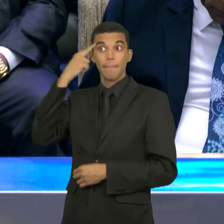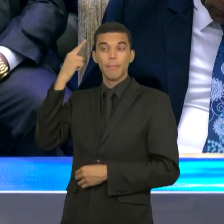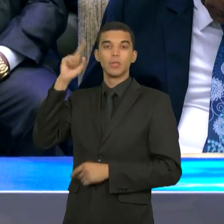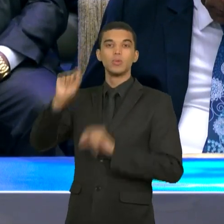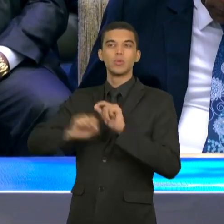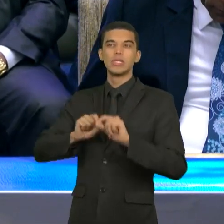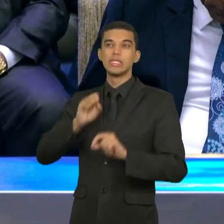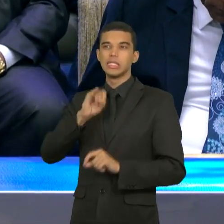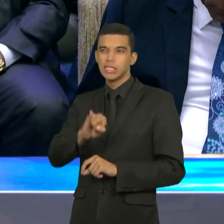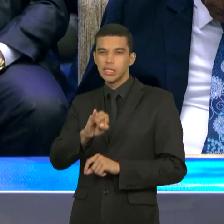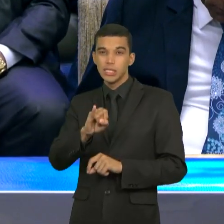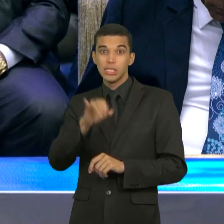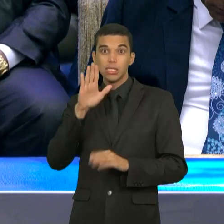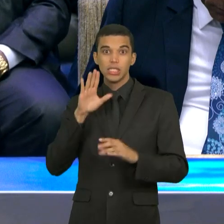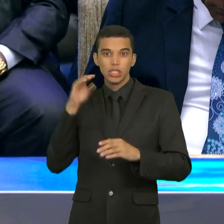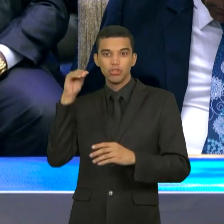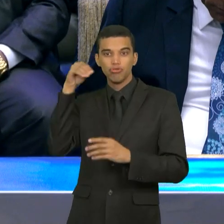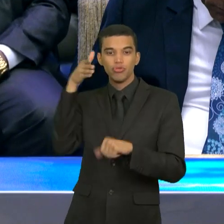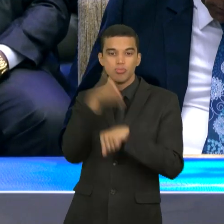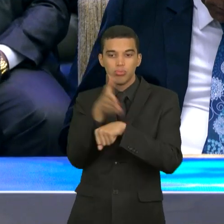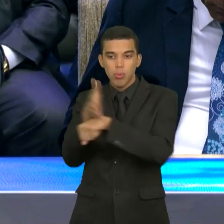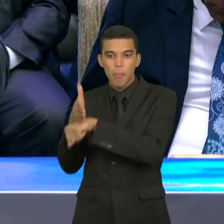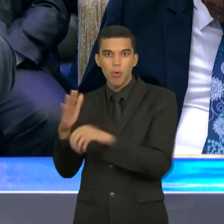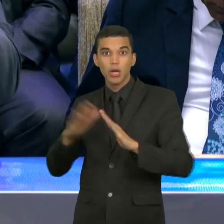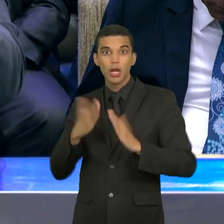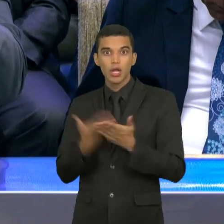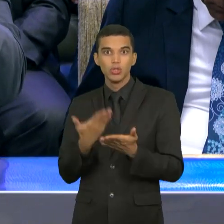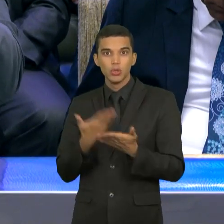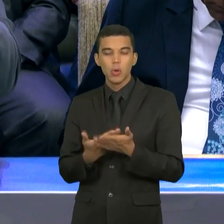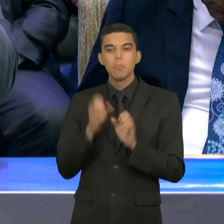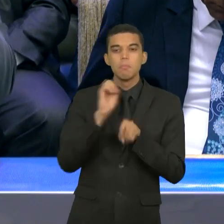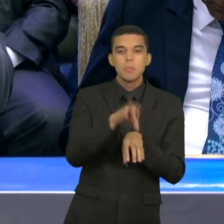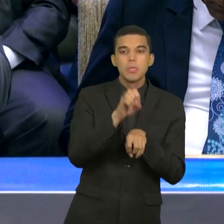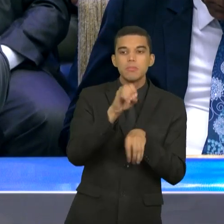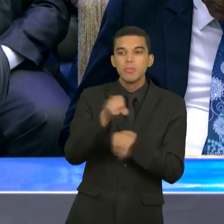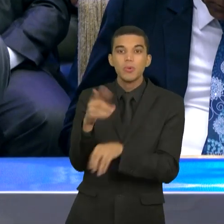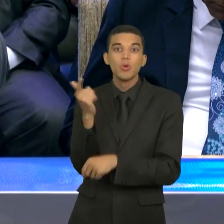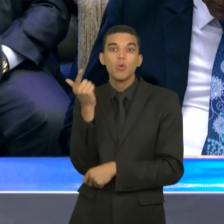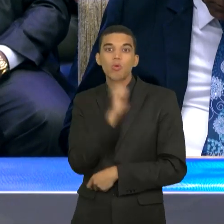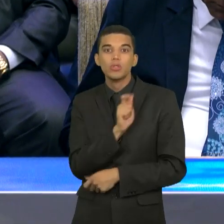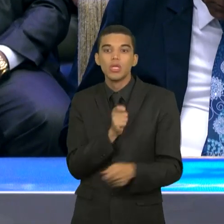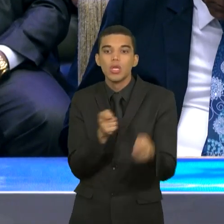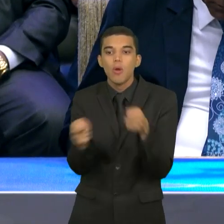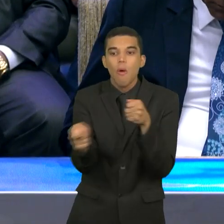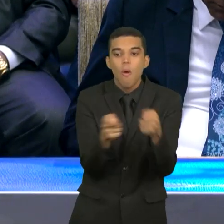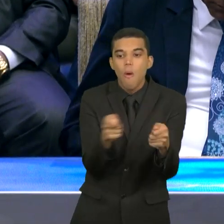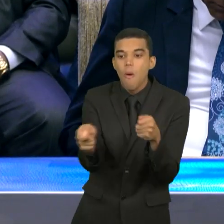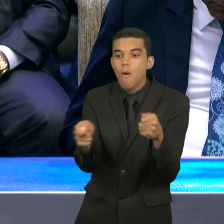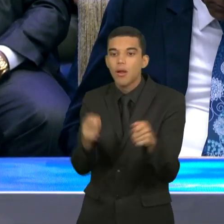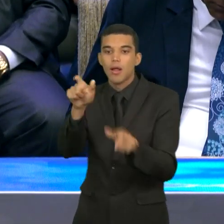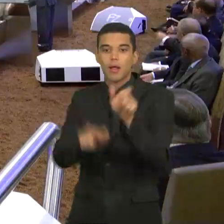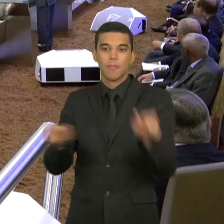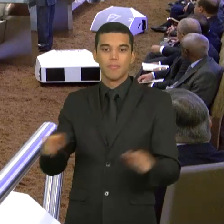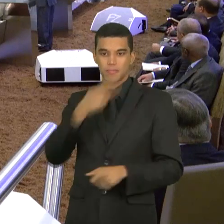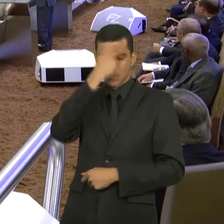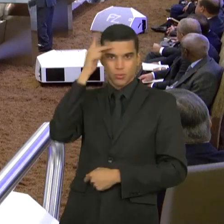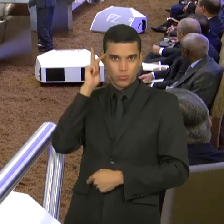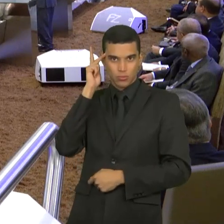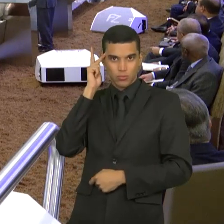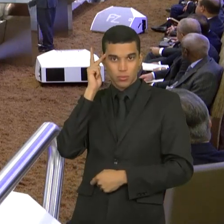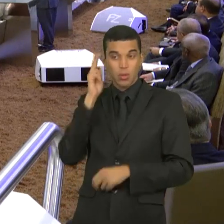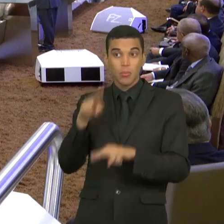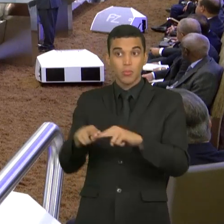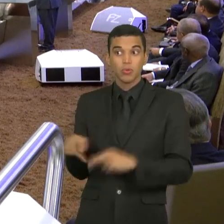controlar os valores da Nação eles iam controlar a cultura do povo por isso que eles gostam tanto de falar em cultura